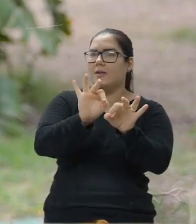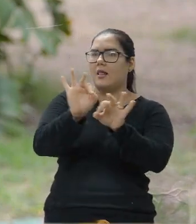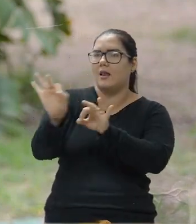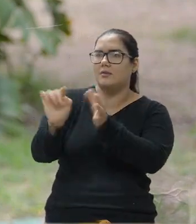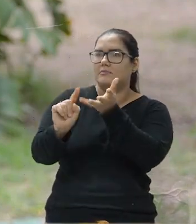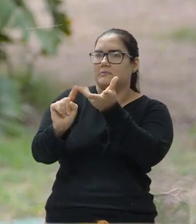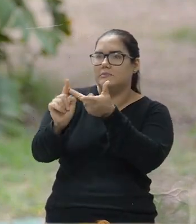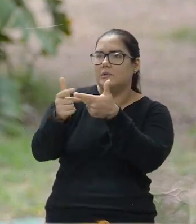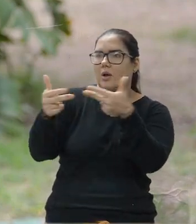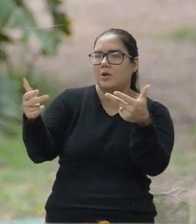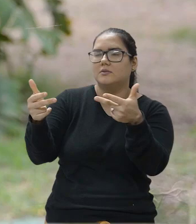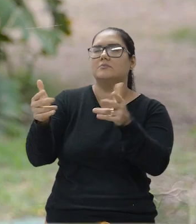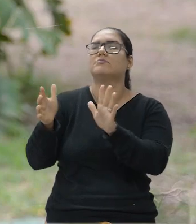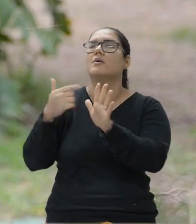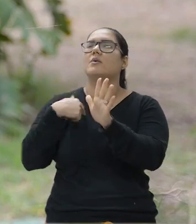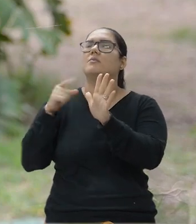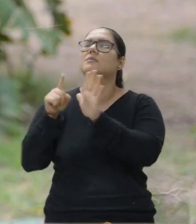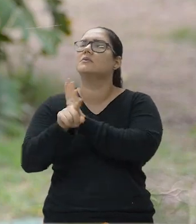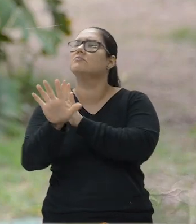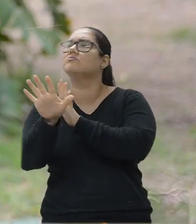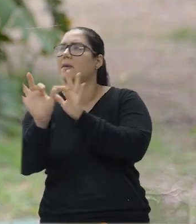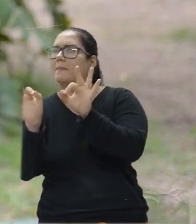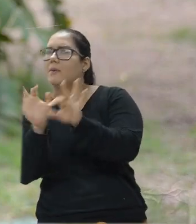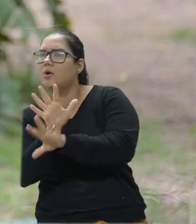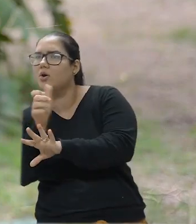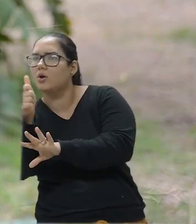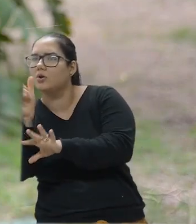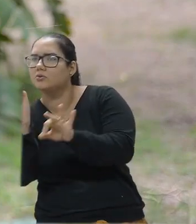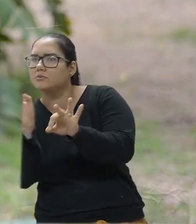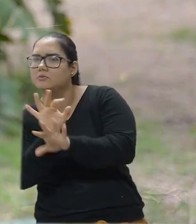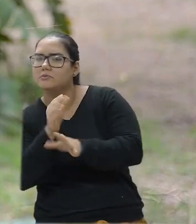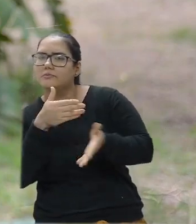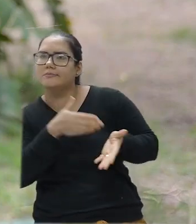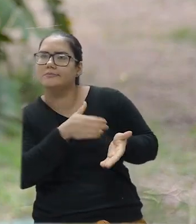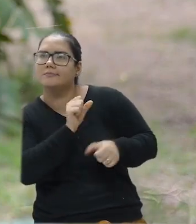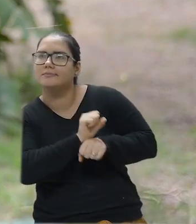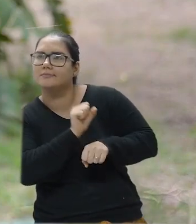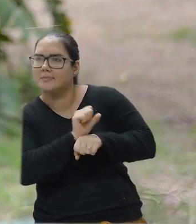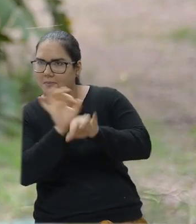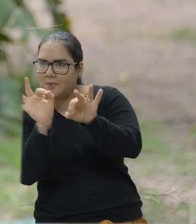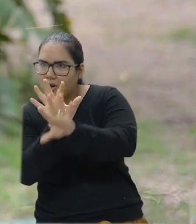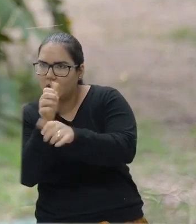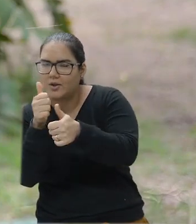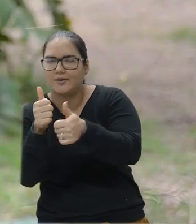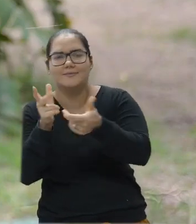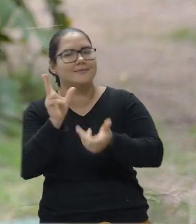parava, escutava tudo com relativa atenção e depois perguntava, pronto, terminou?